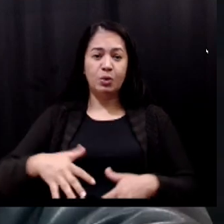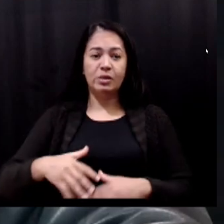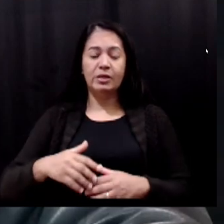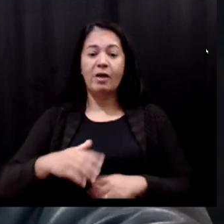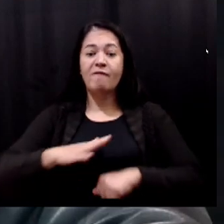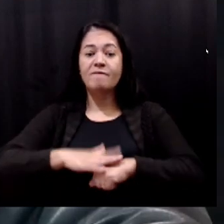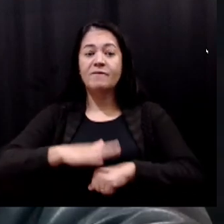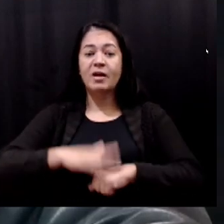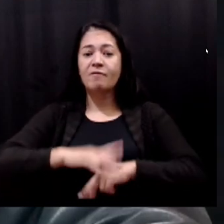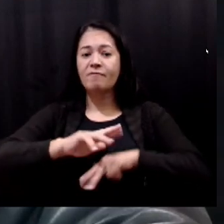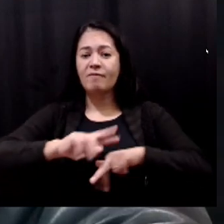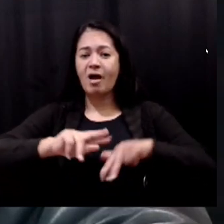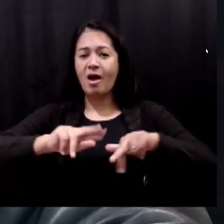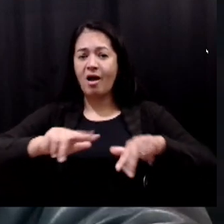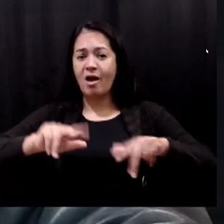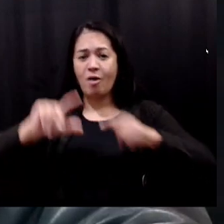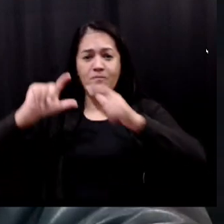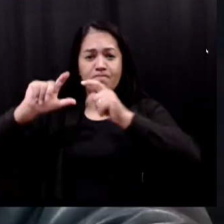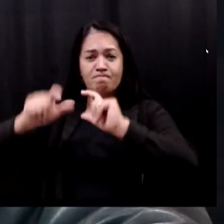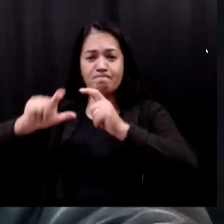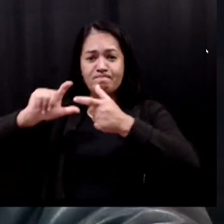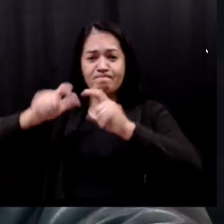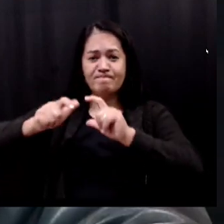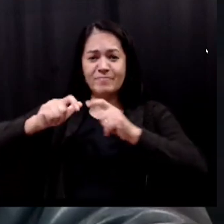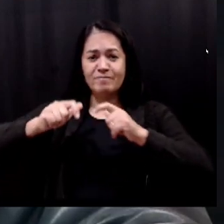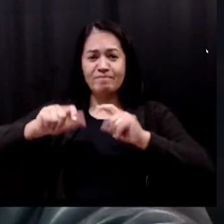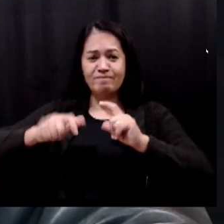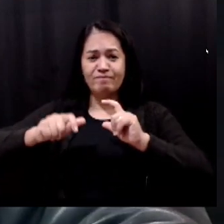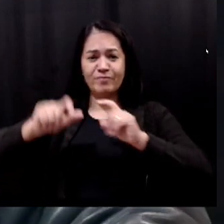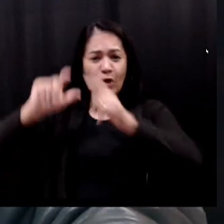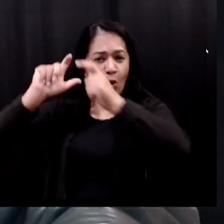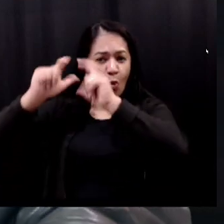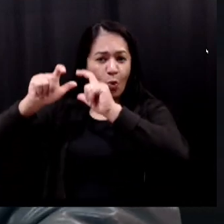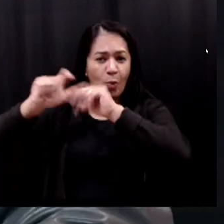vários quadros disfuncionais cognitivos,